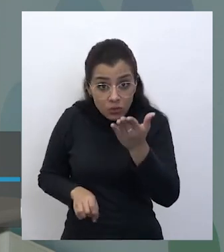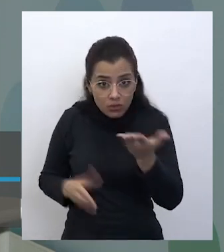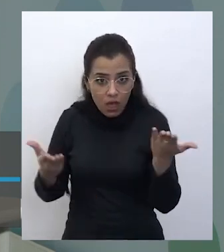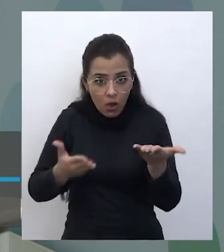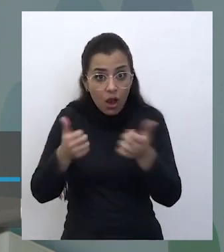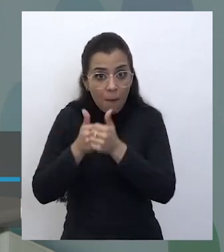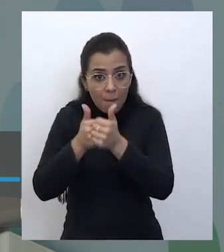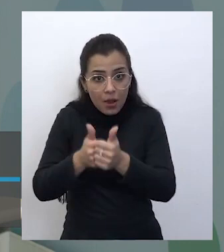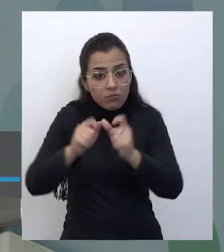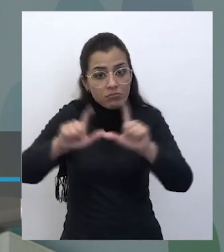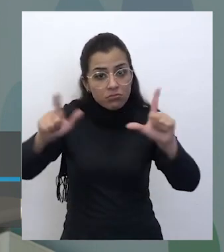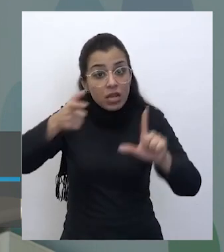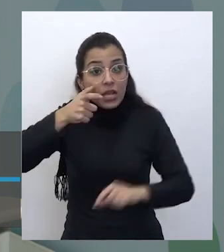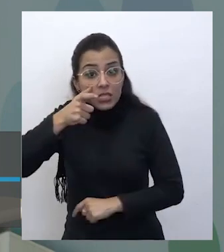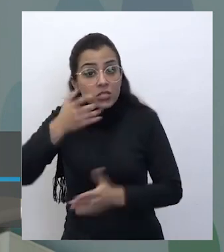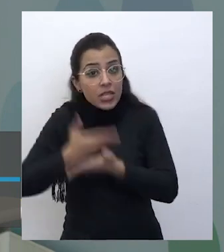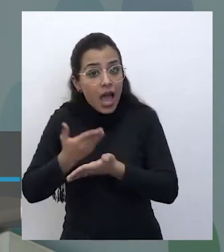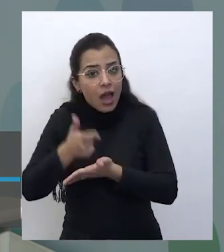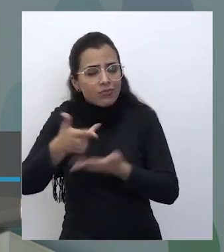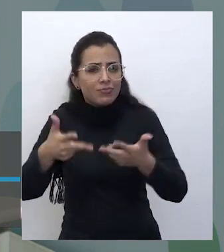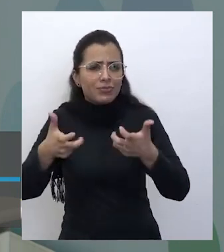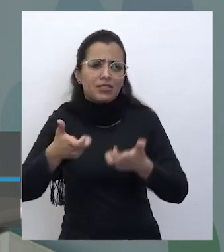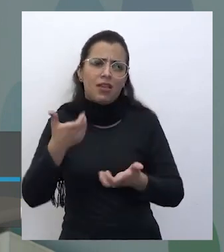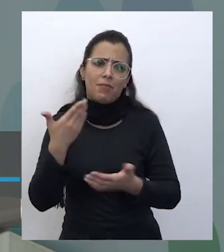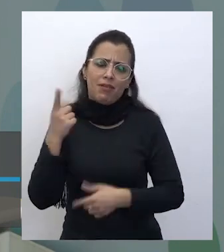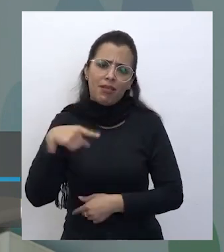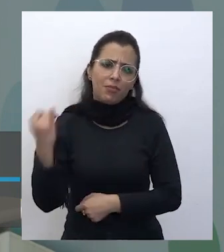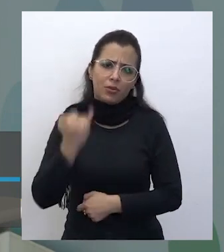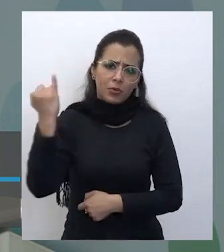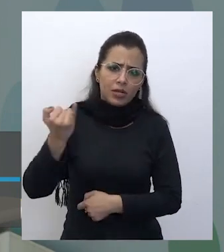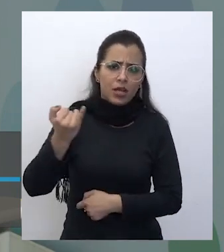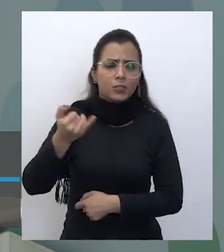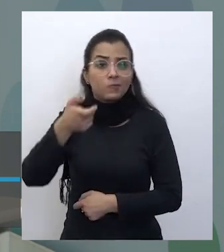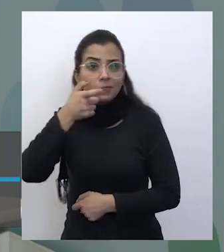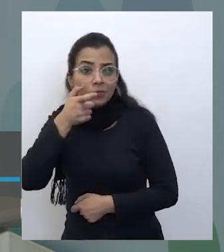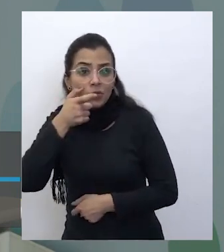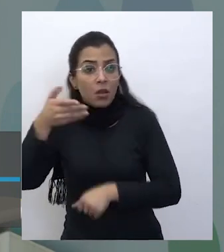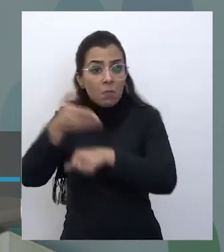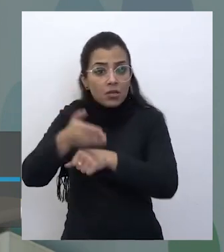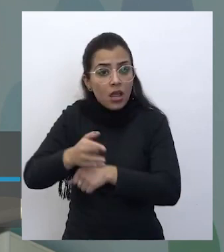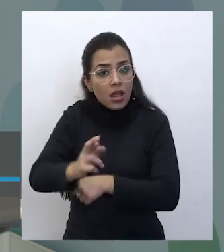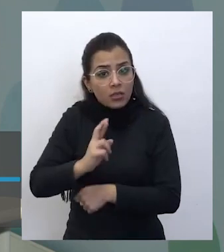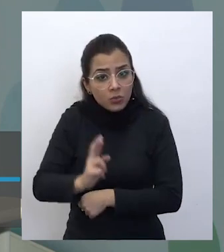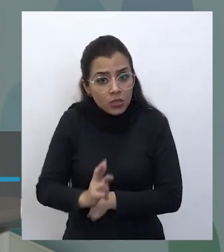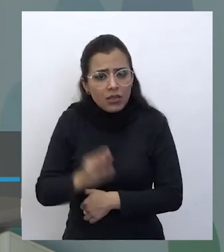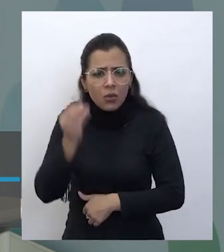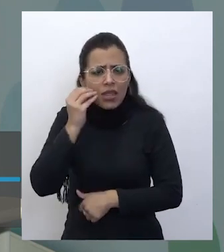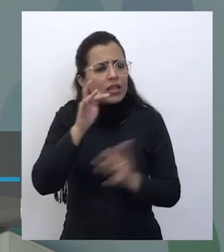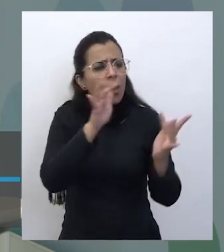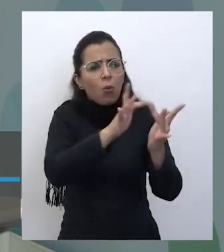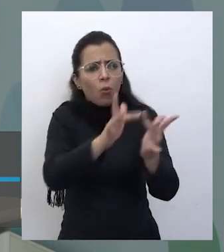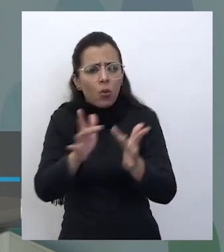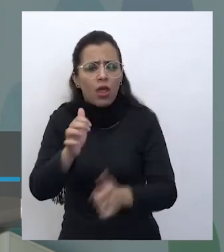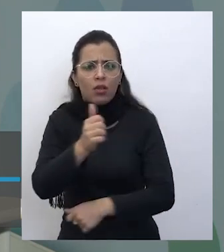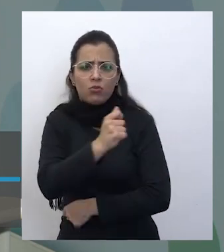você sabe a importância que é assistir a aula, participar, responder as questões. Então, entre em contato com seus amigos, os